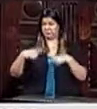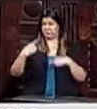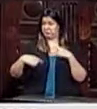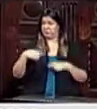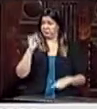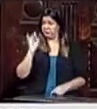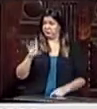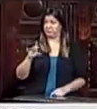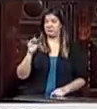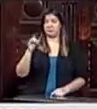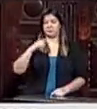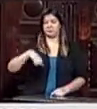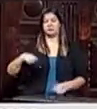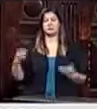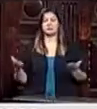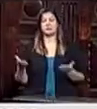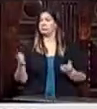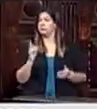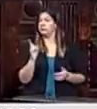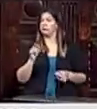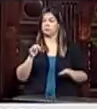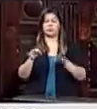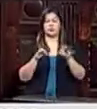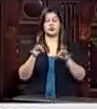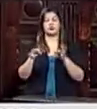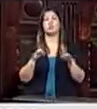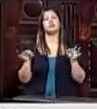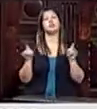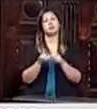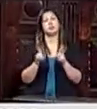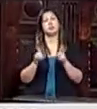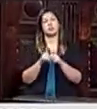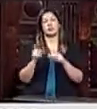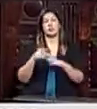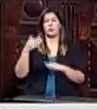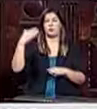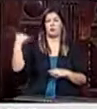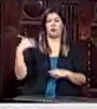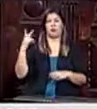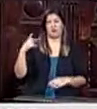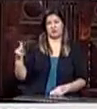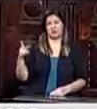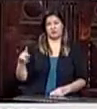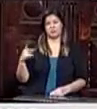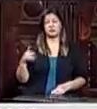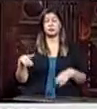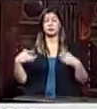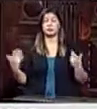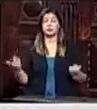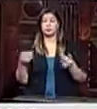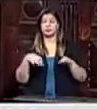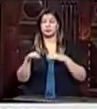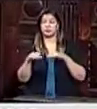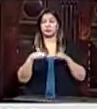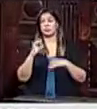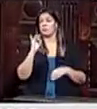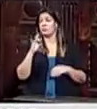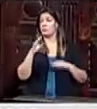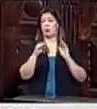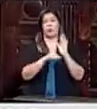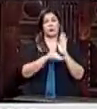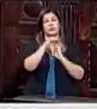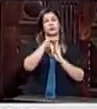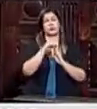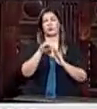nomes e não discutir o projeto que está por trás dele. Esse projeto que só aumentou o